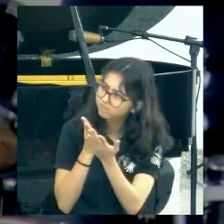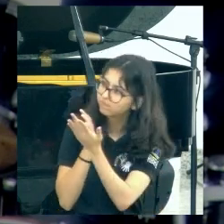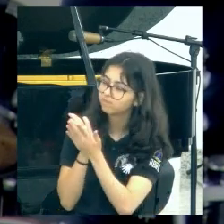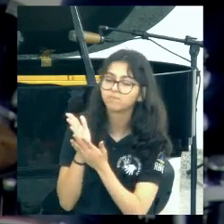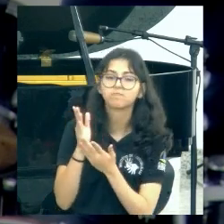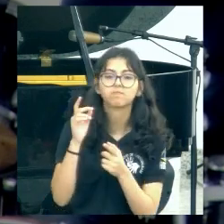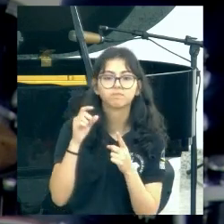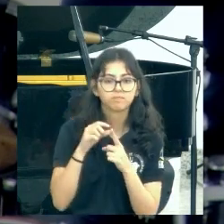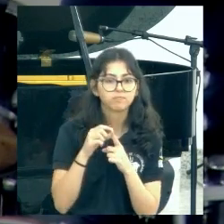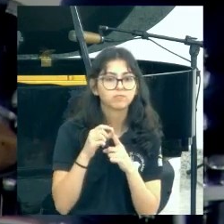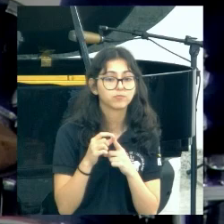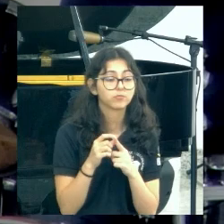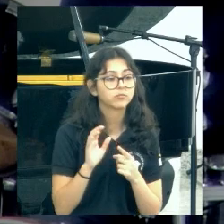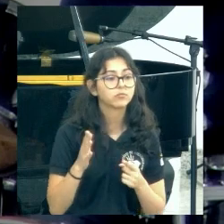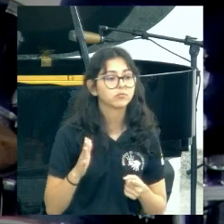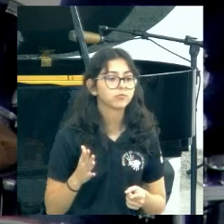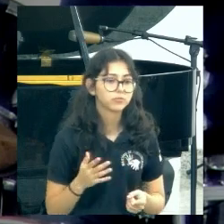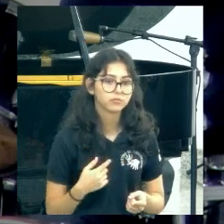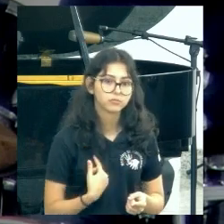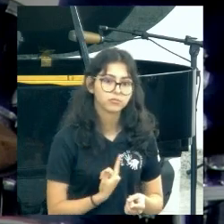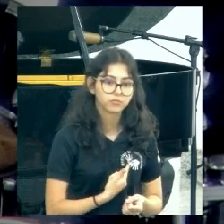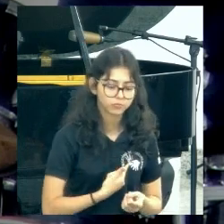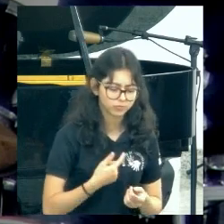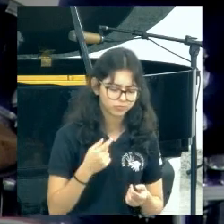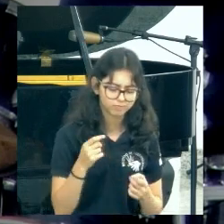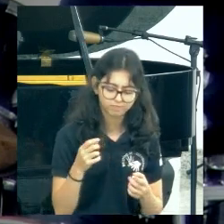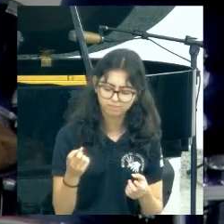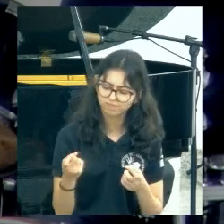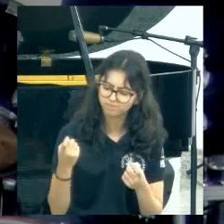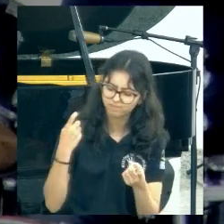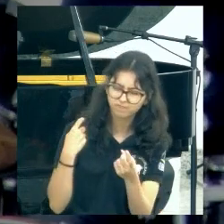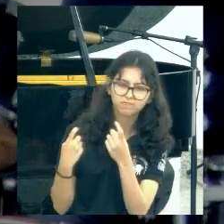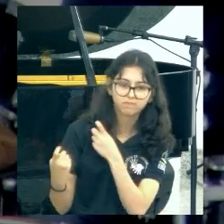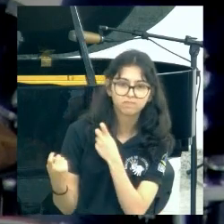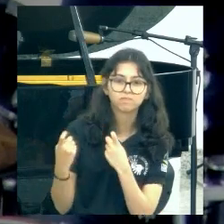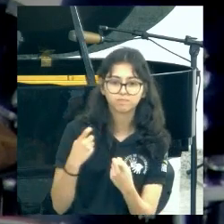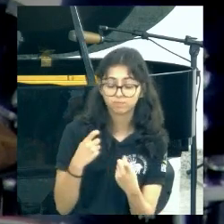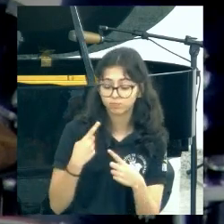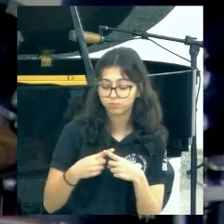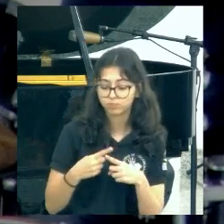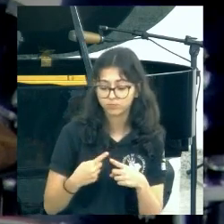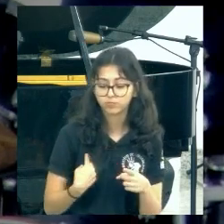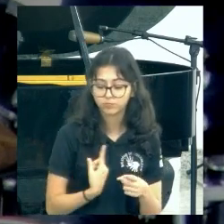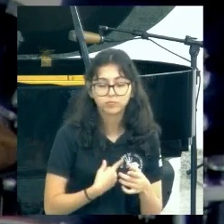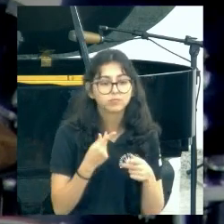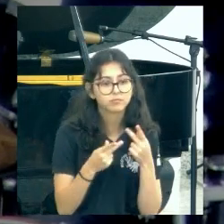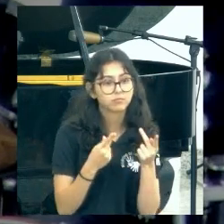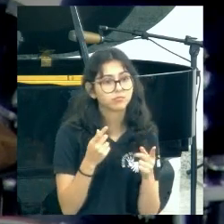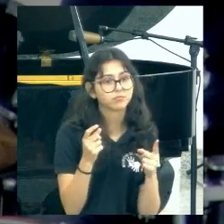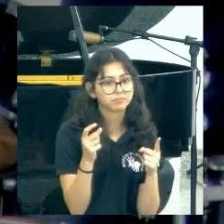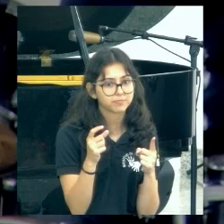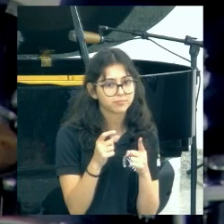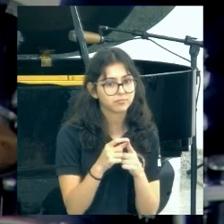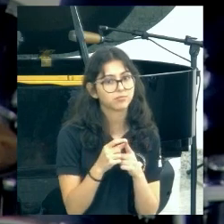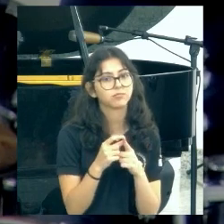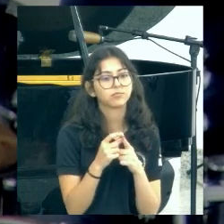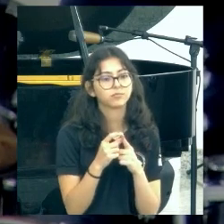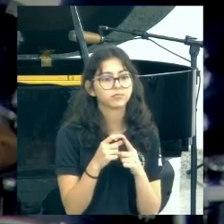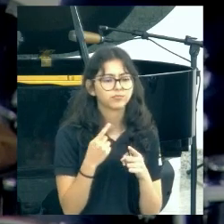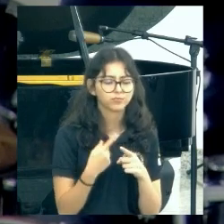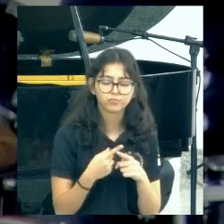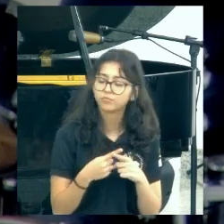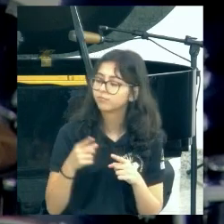um preço altíssimo por ser fiel à palavra. É um preço muito alto, irmãos. Por isso, Deus nos